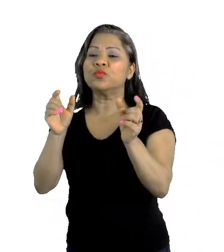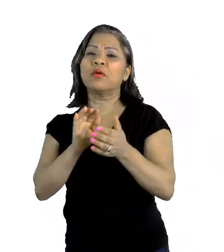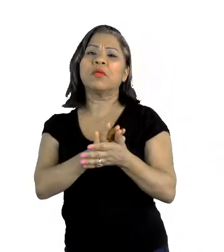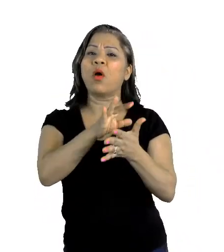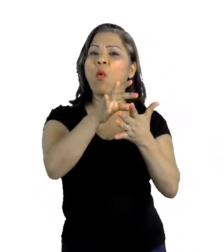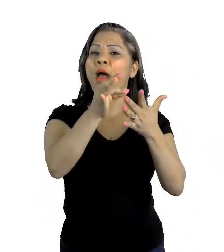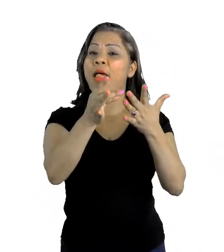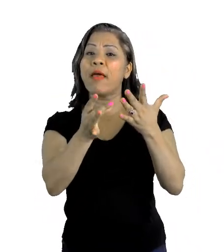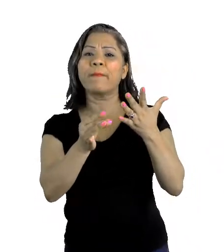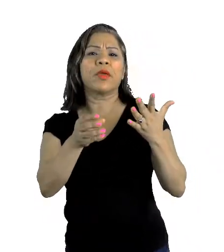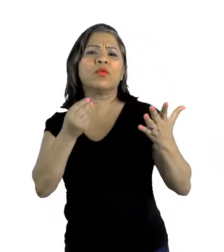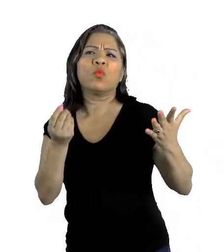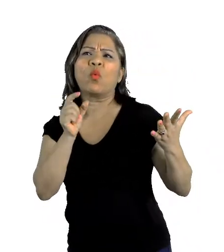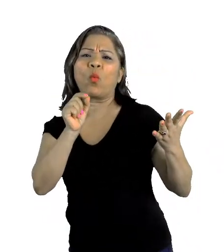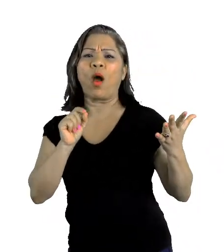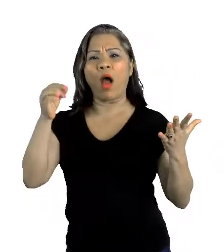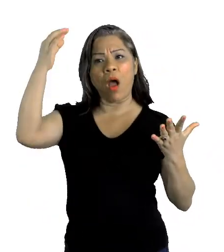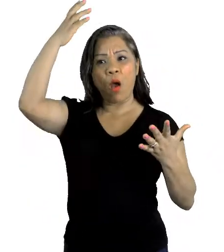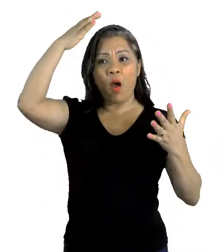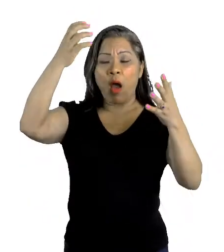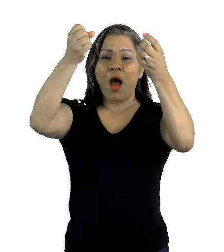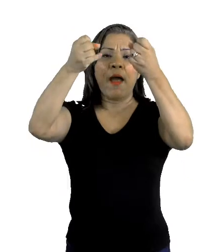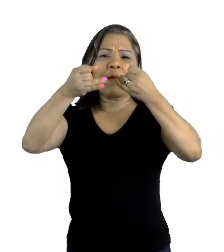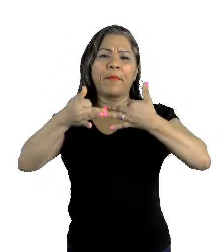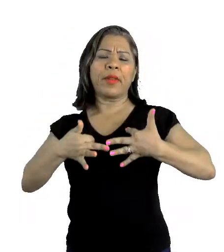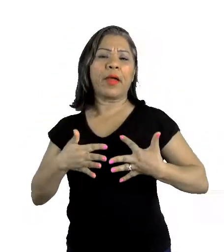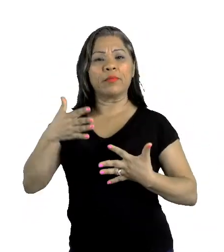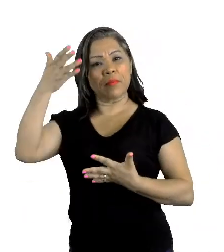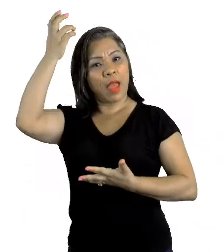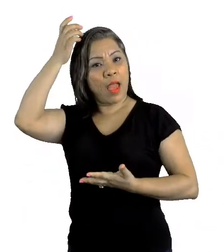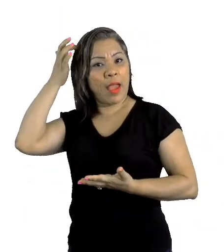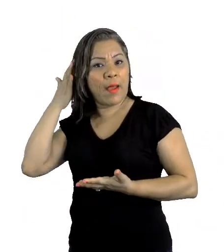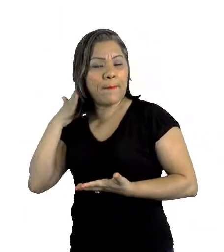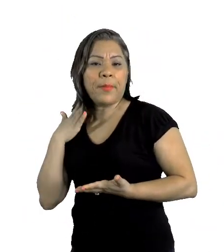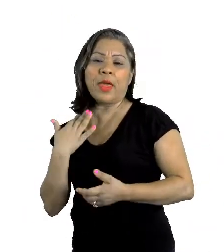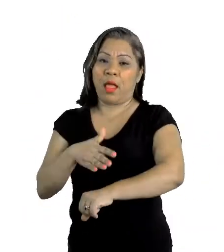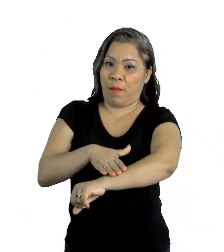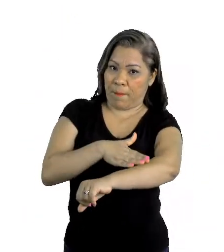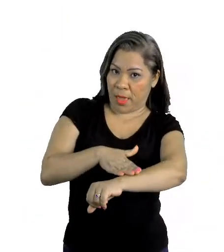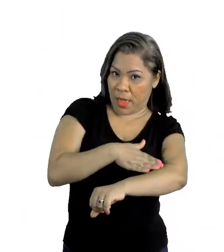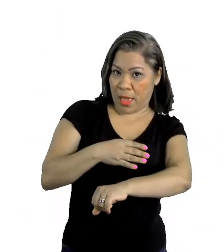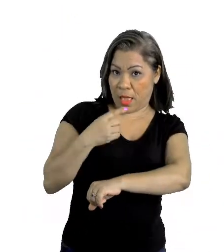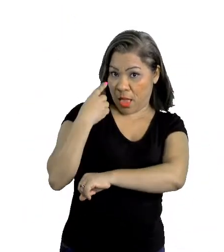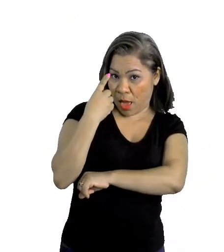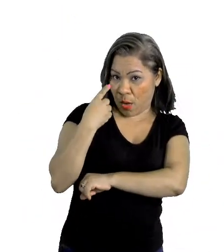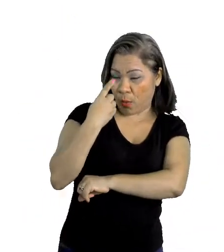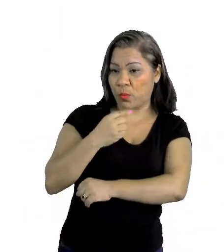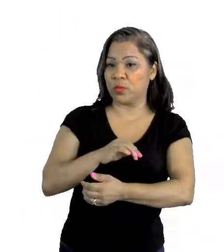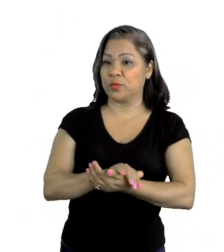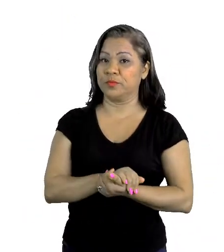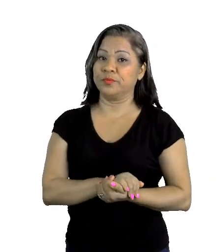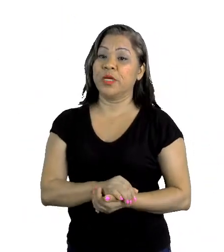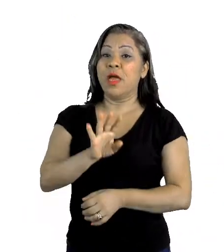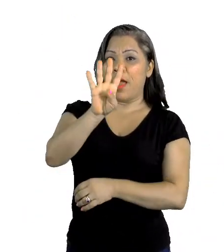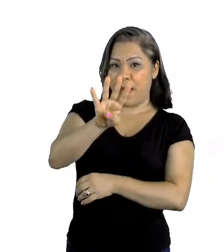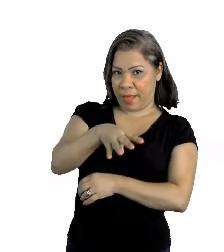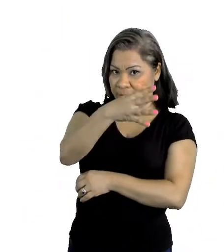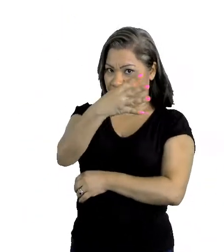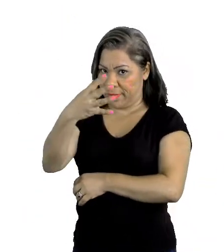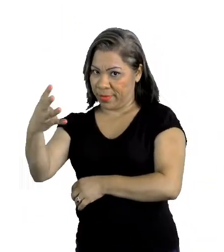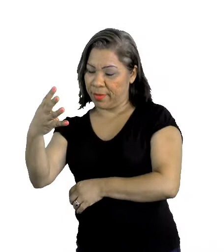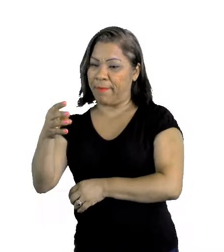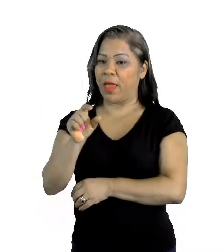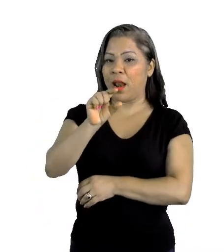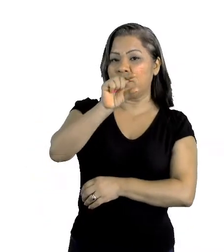descrito, cabelos, pele e olhos, né? Na frente da tabelinha vocês vão ter